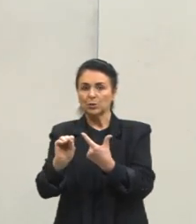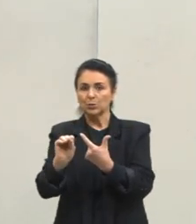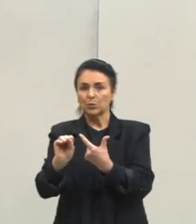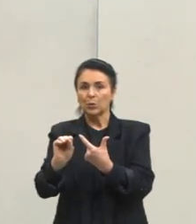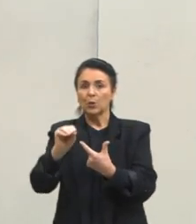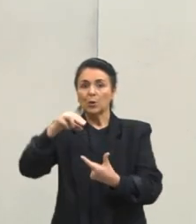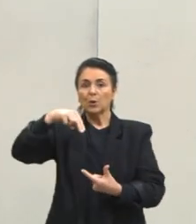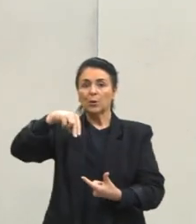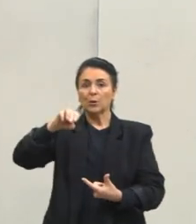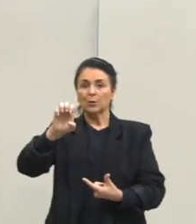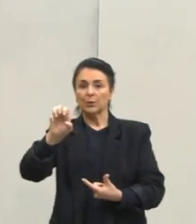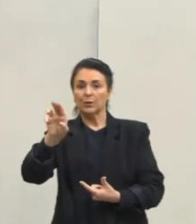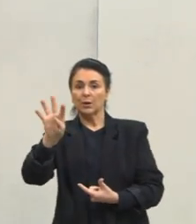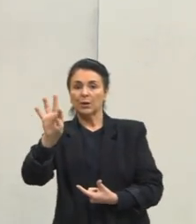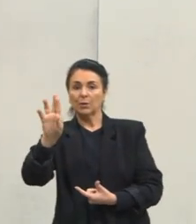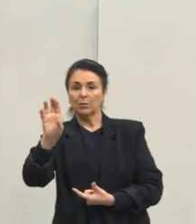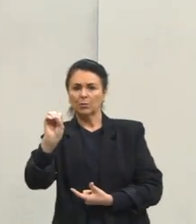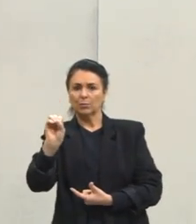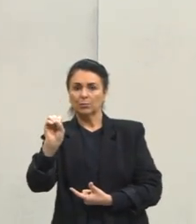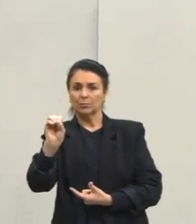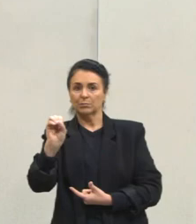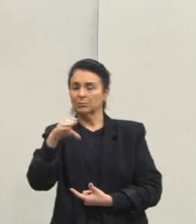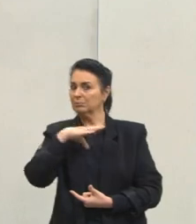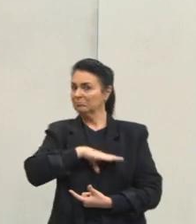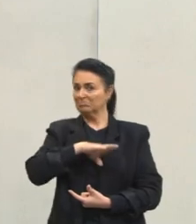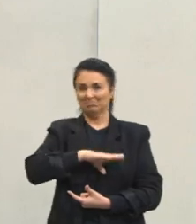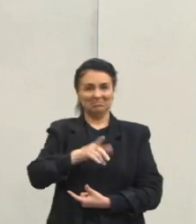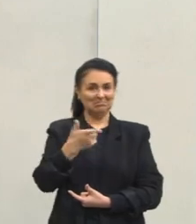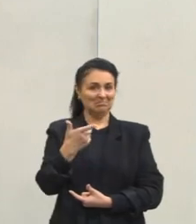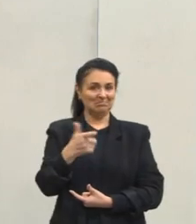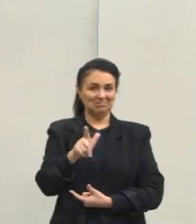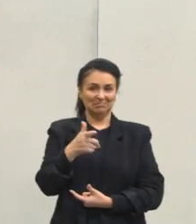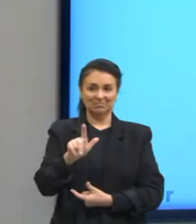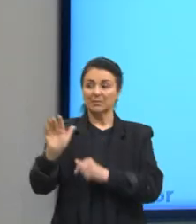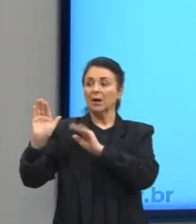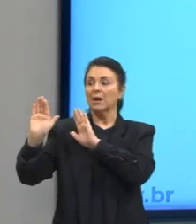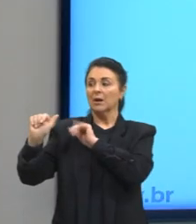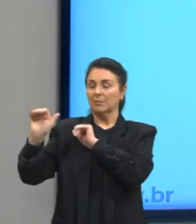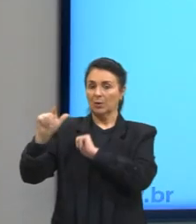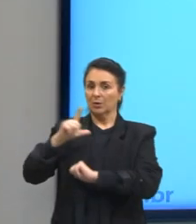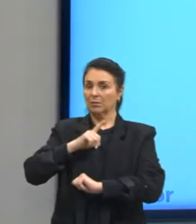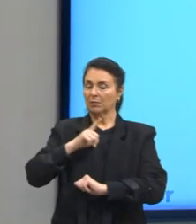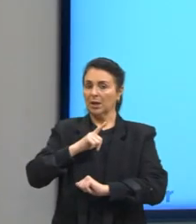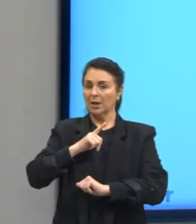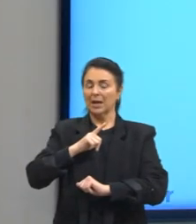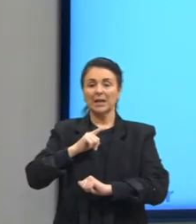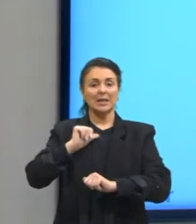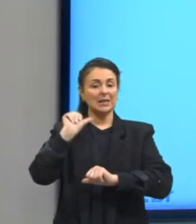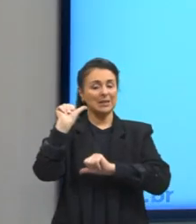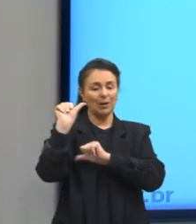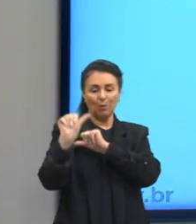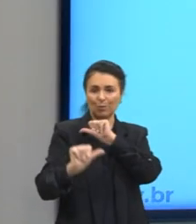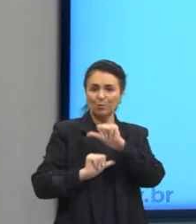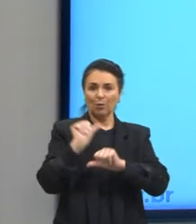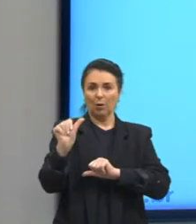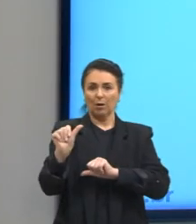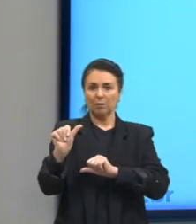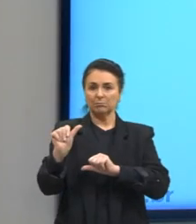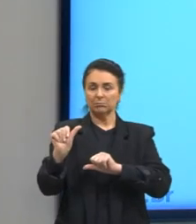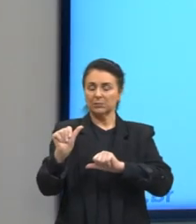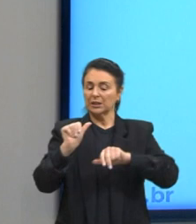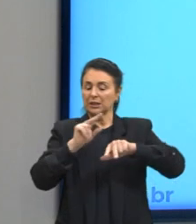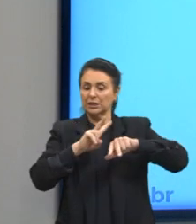e um artigo neutro gente ele não varia em gênero nem número